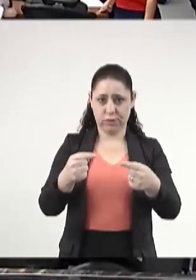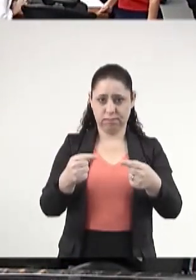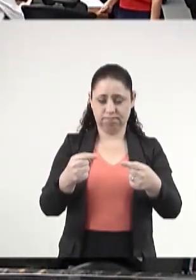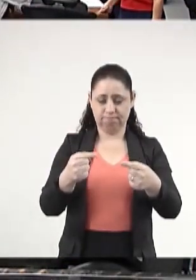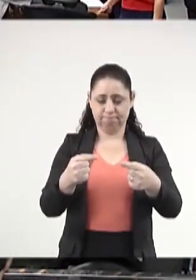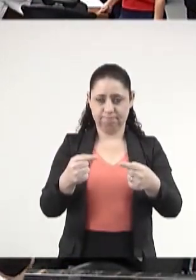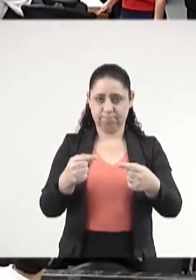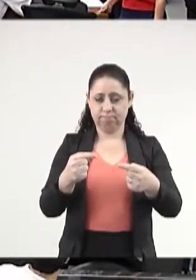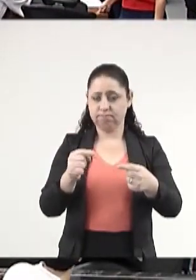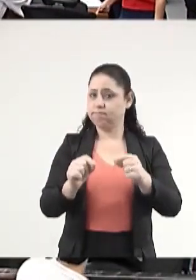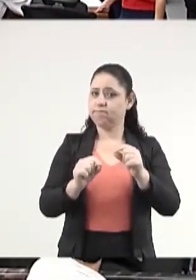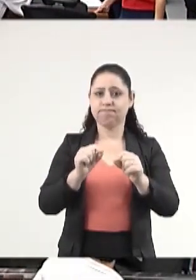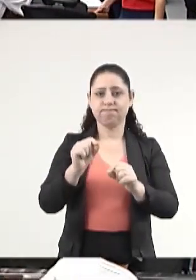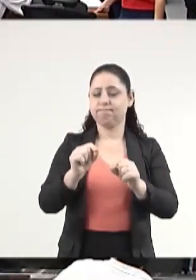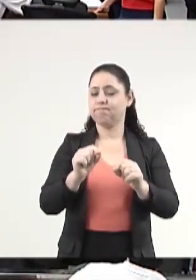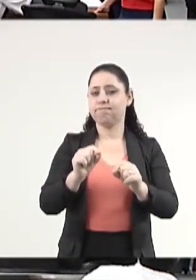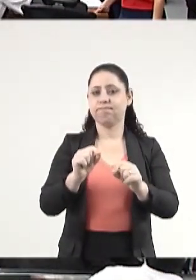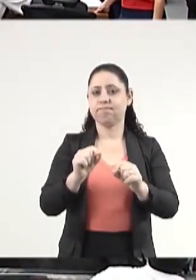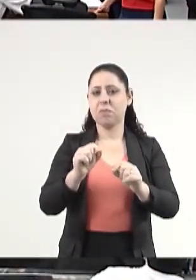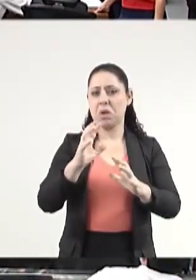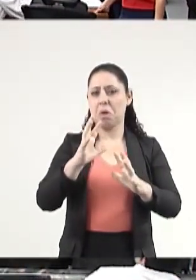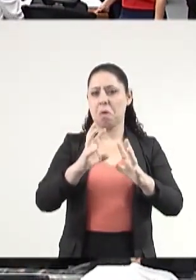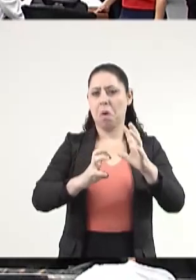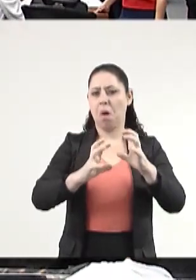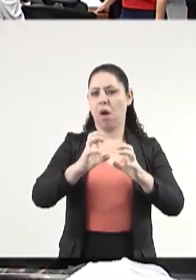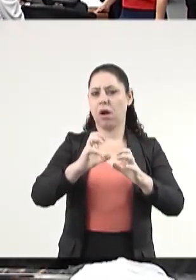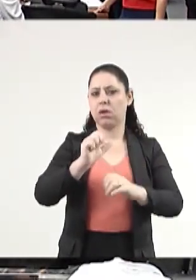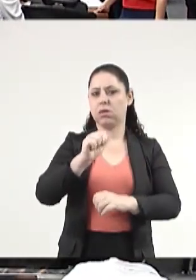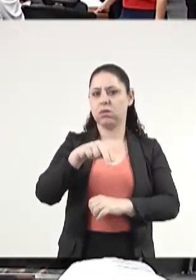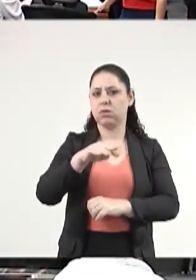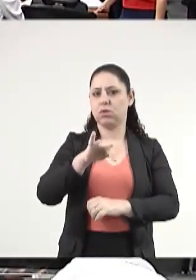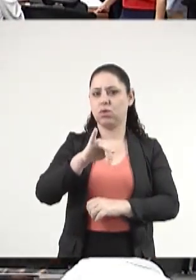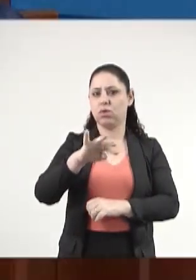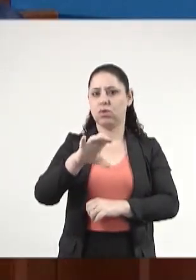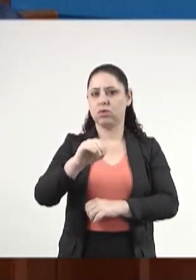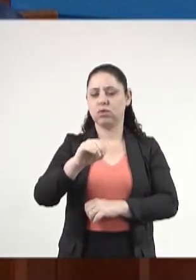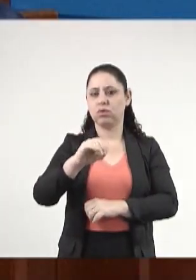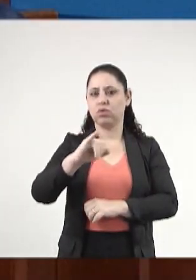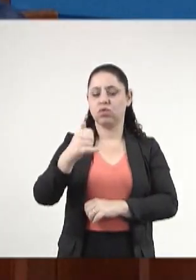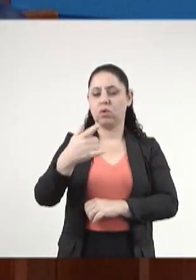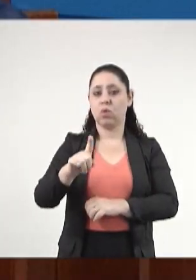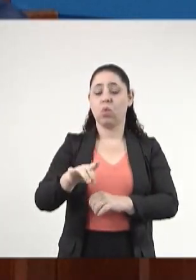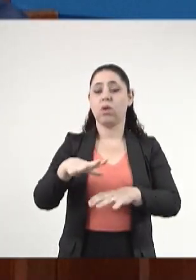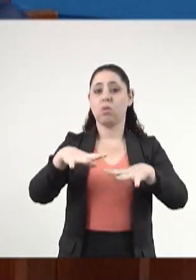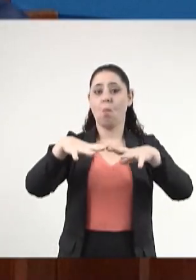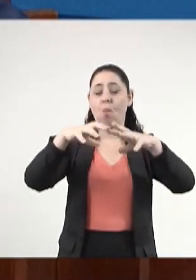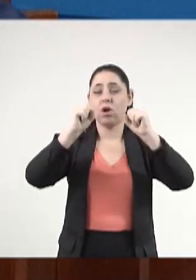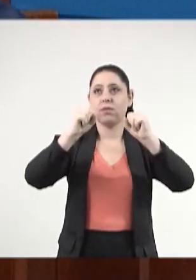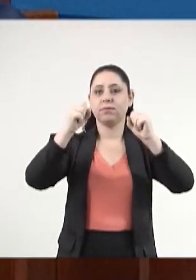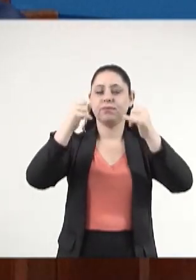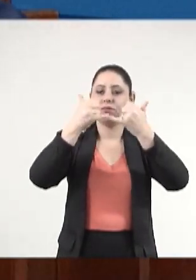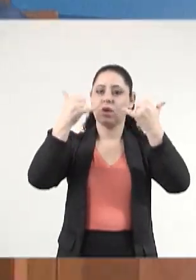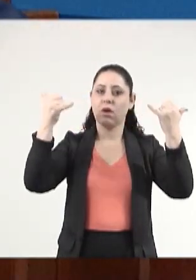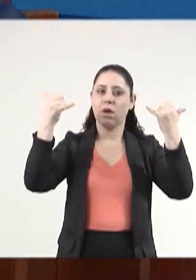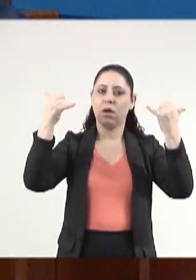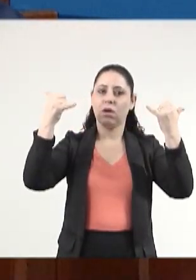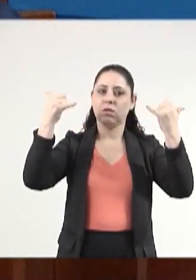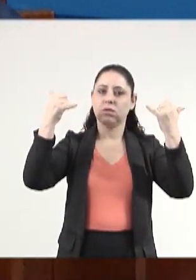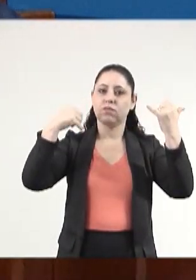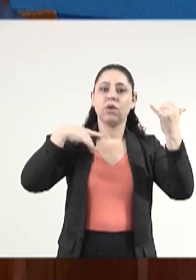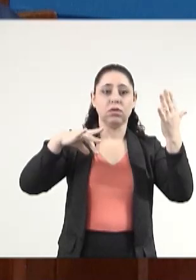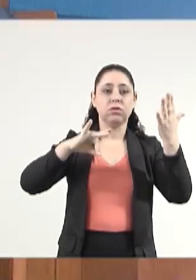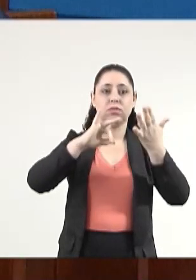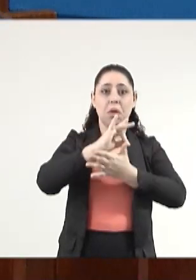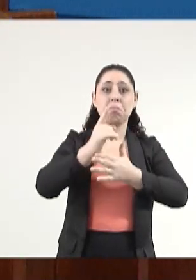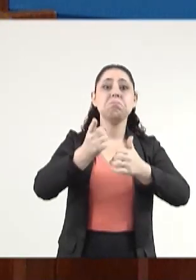situação do conflito lá em Antônio João, quando caiu a energia. Aliás, faço um